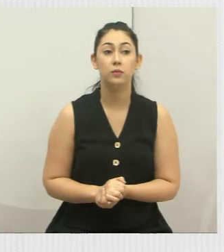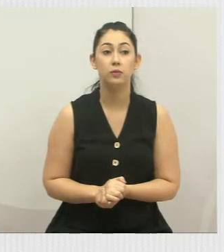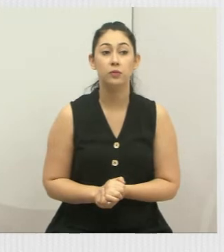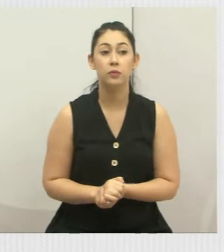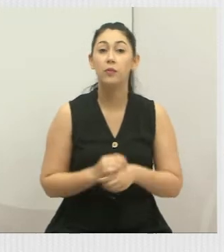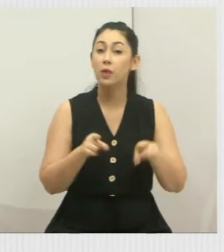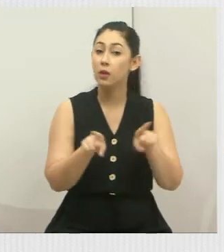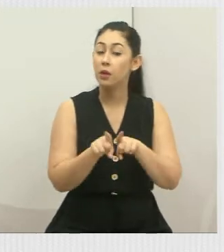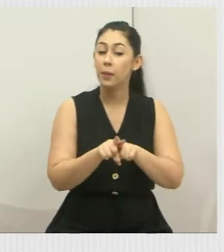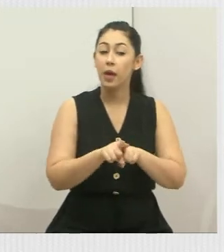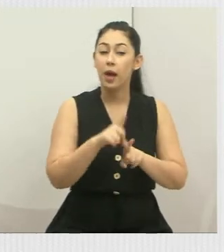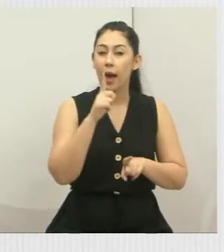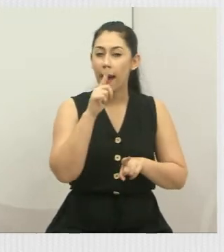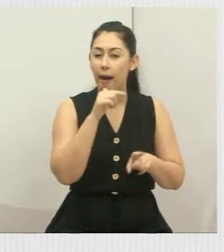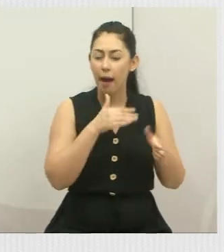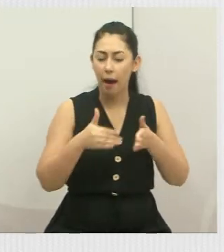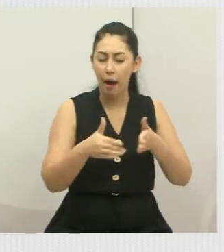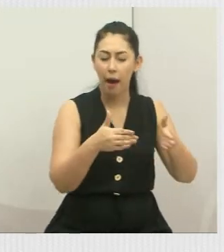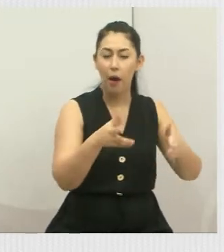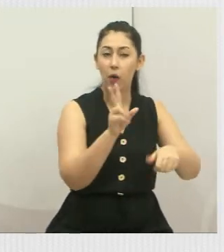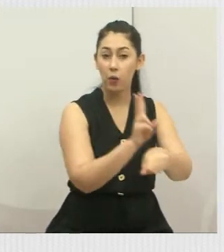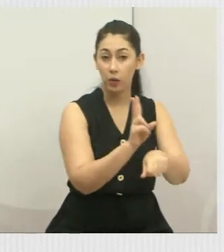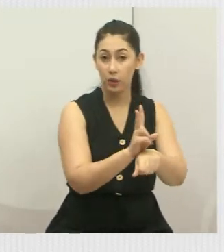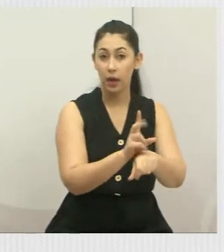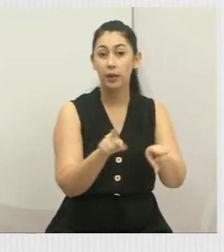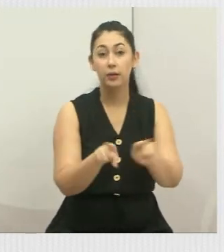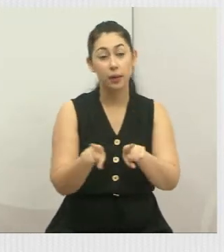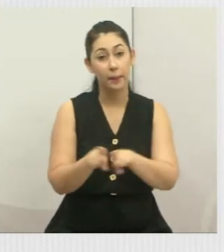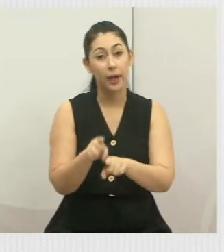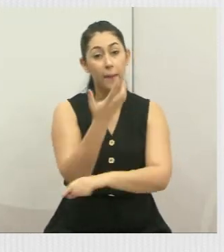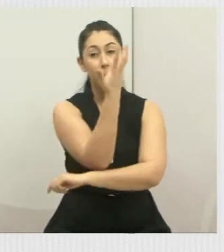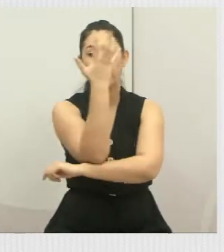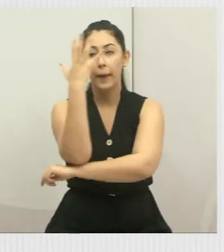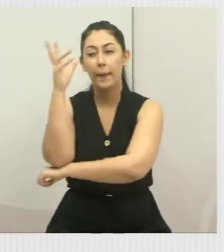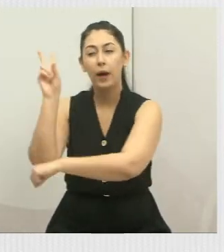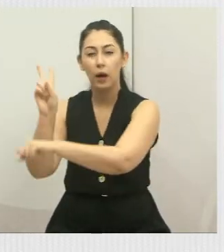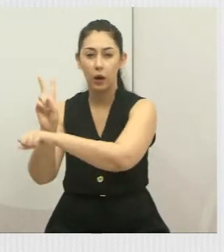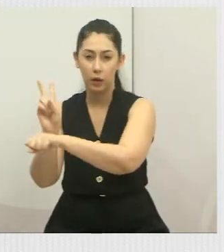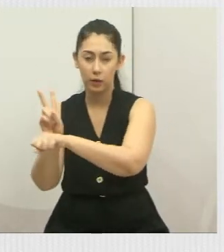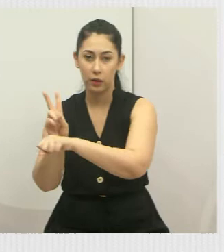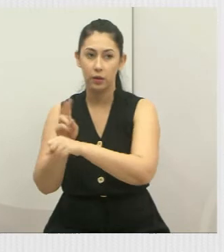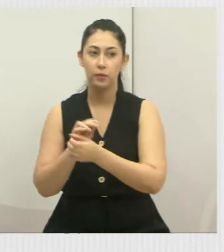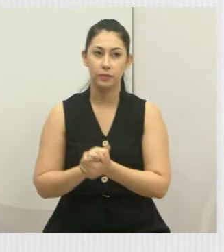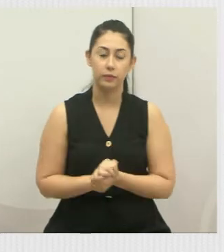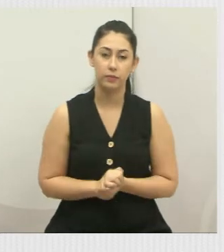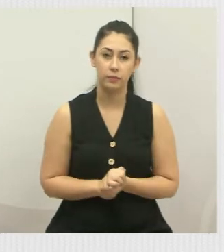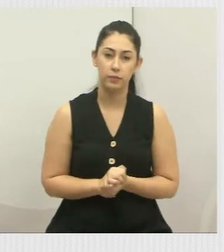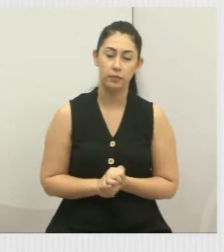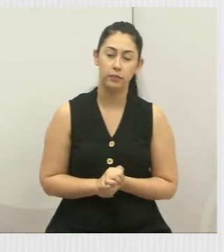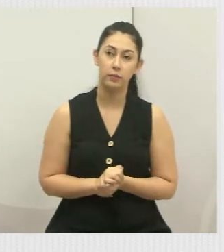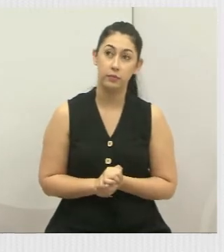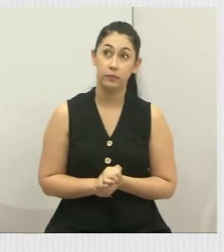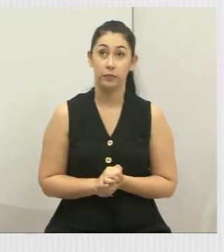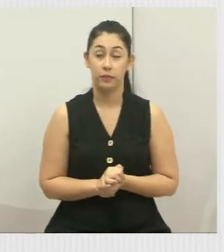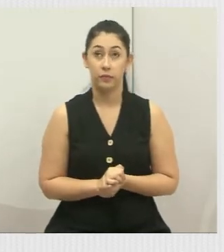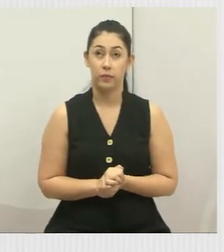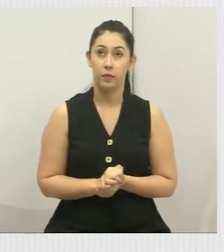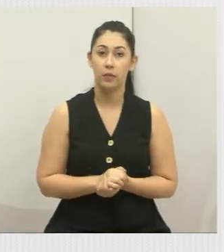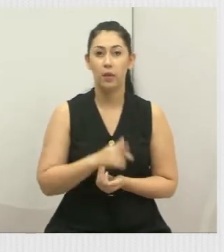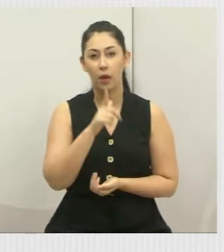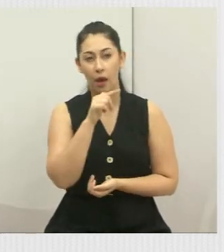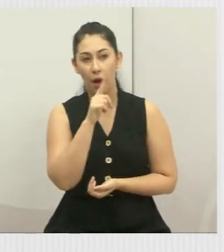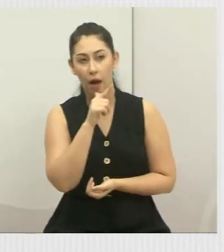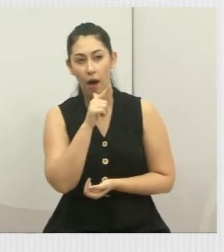a conservação dos recursos naturais e a proteção do meio ambiente. É lógico que o esgotamento